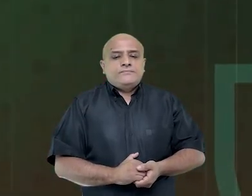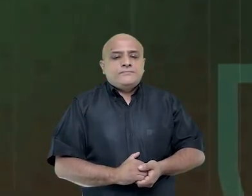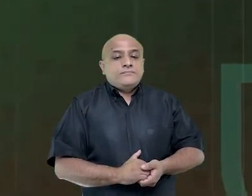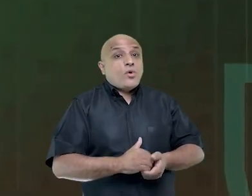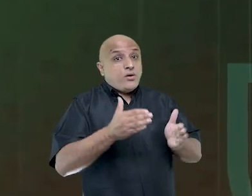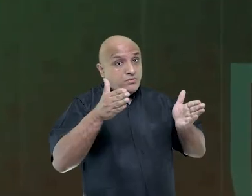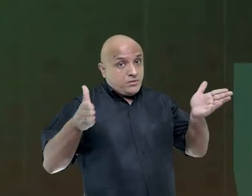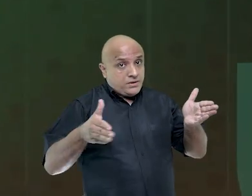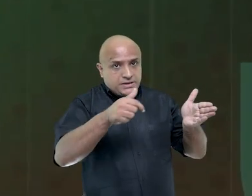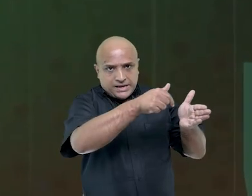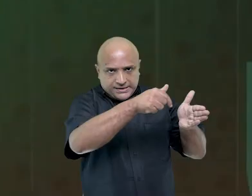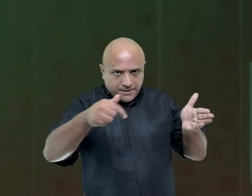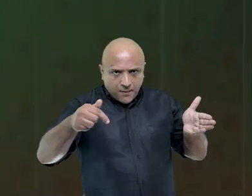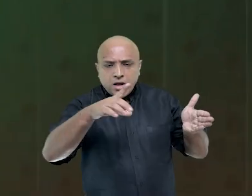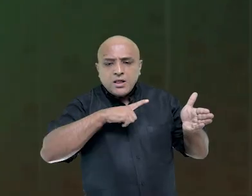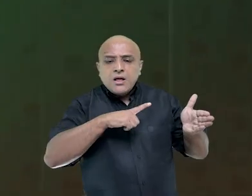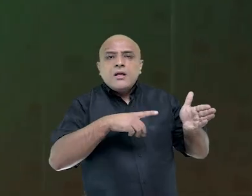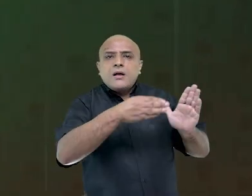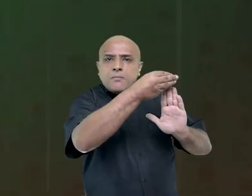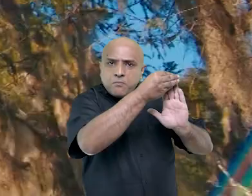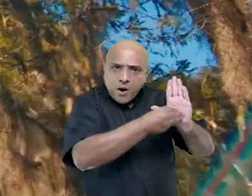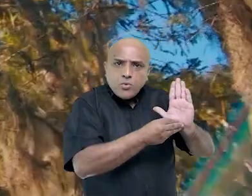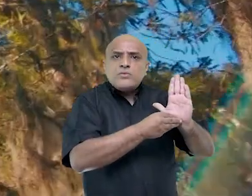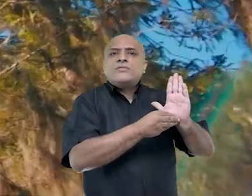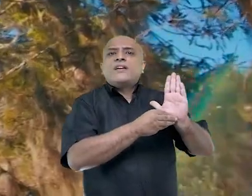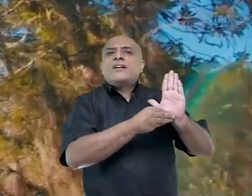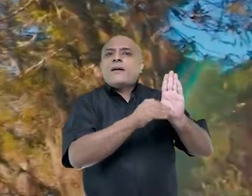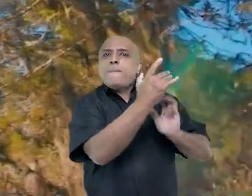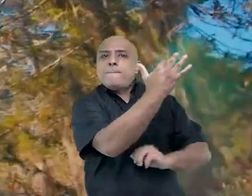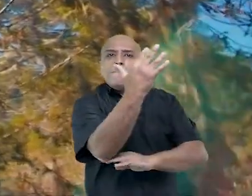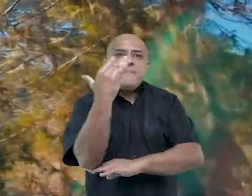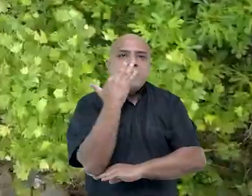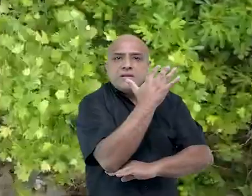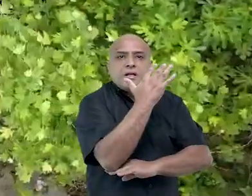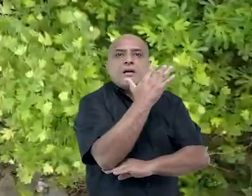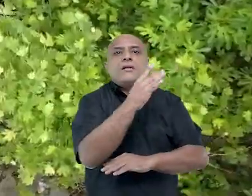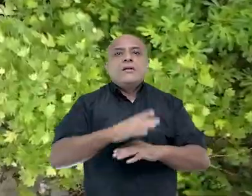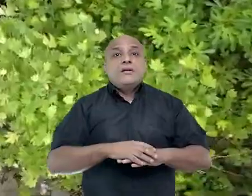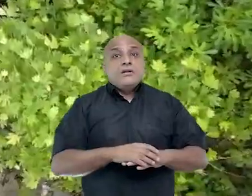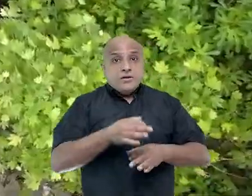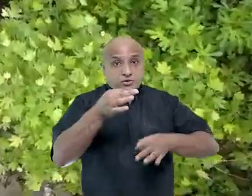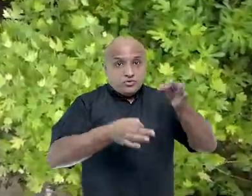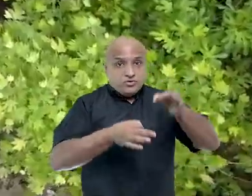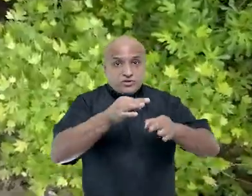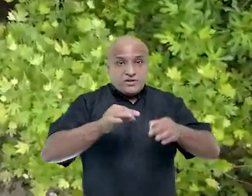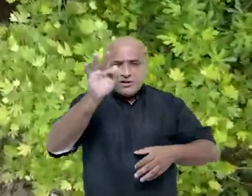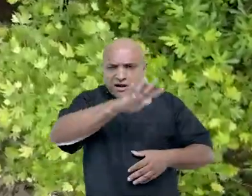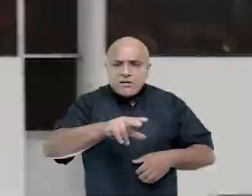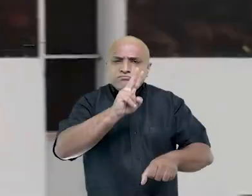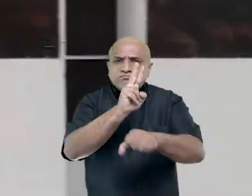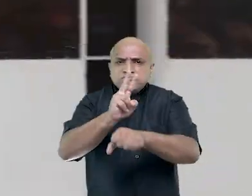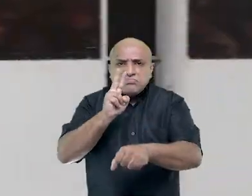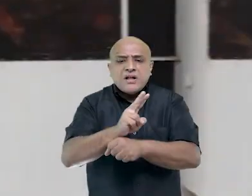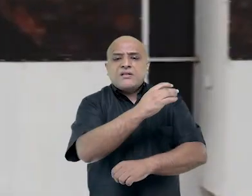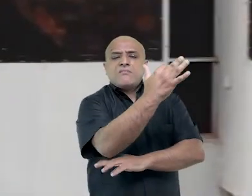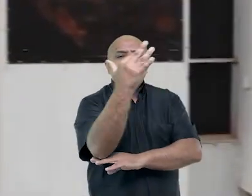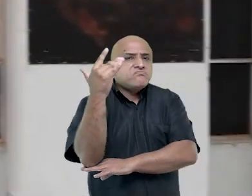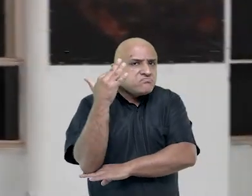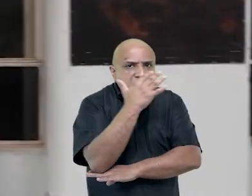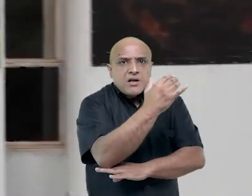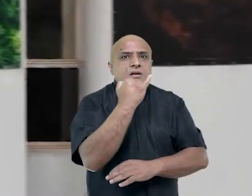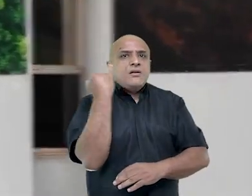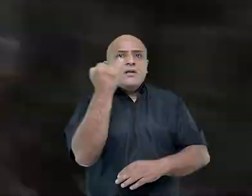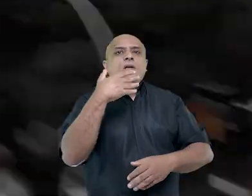Durante a semana dedicada à pauta ambiental, a Justiça Federal mostrou que a preservação do meio ambiente também se faz